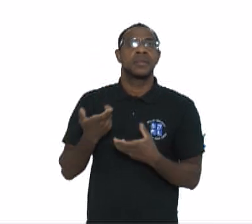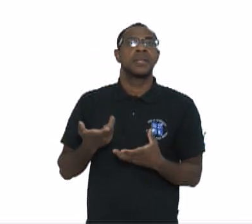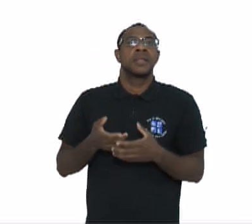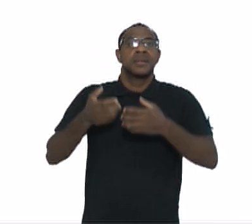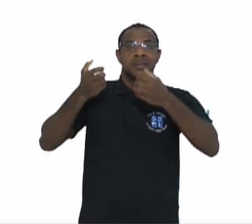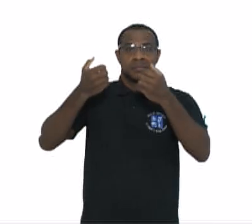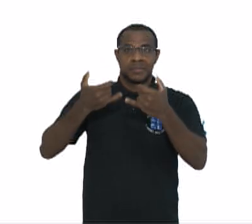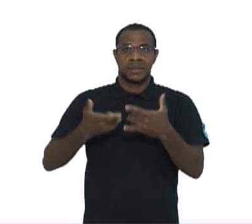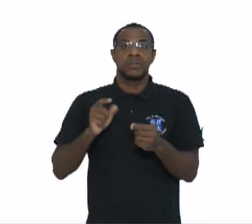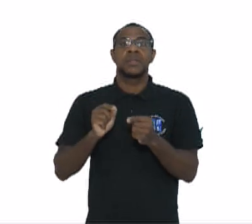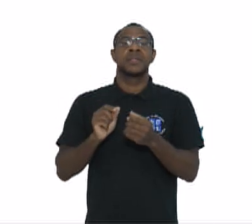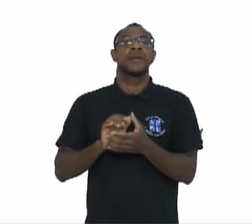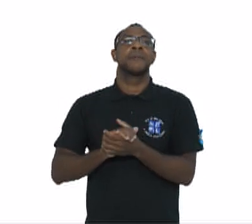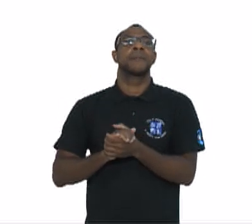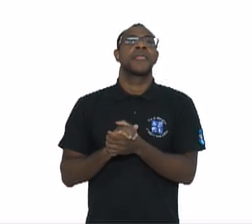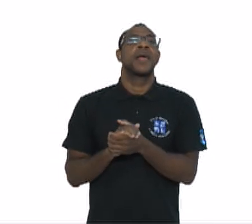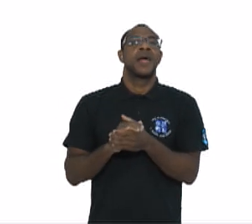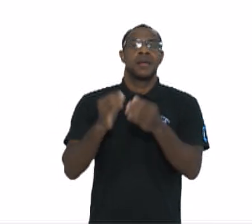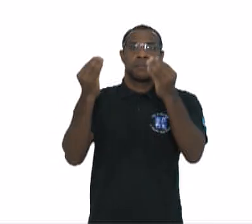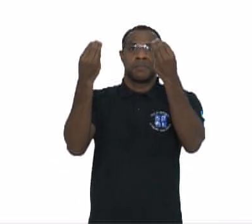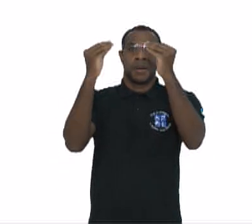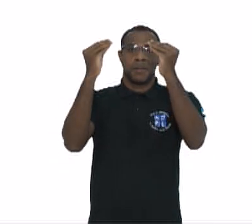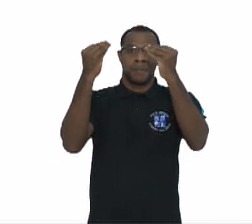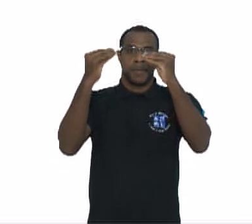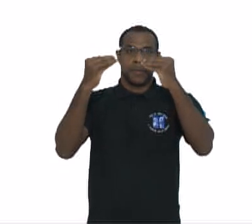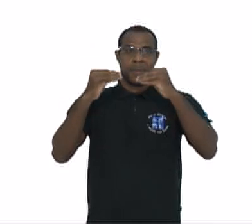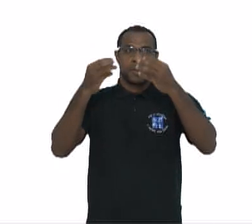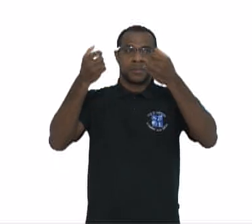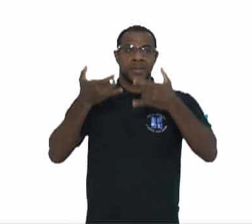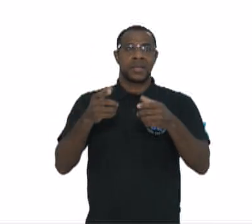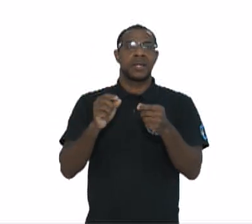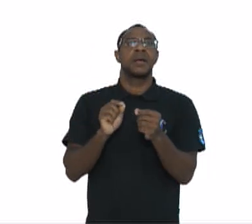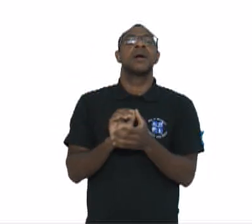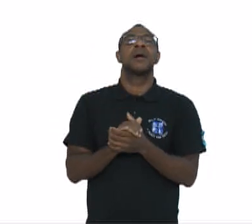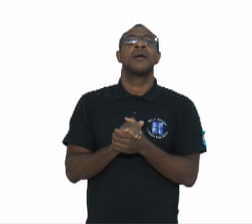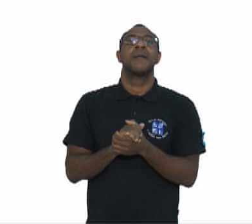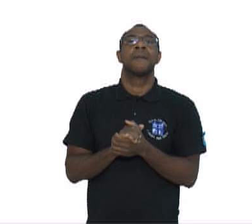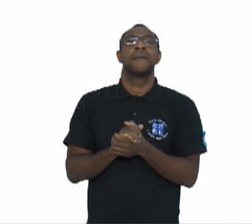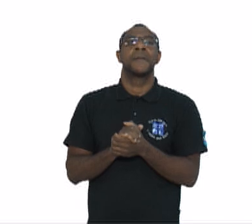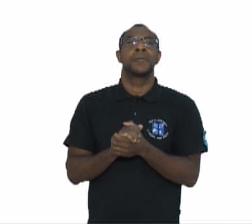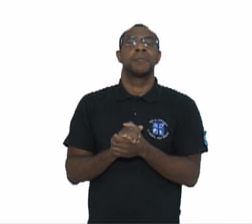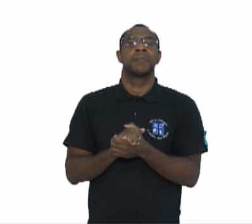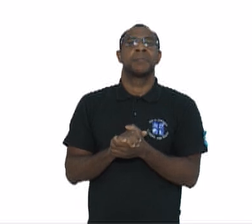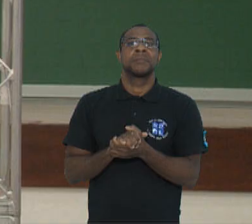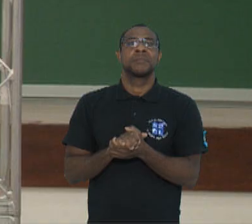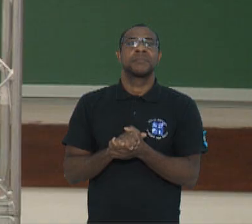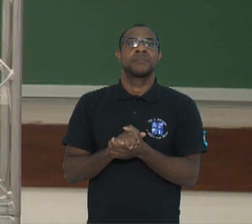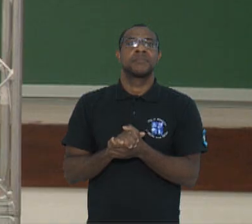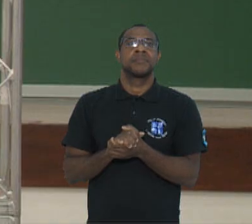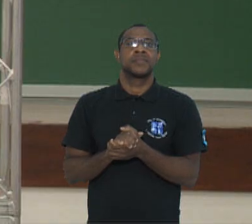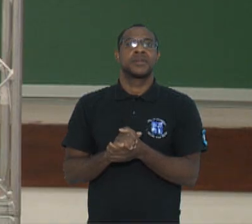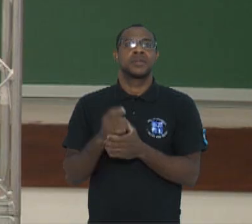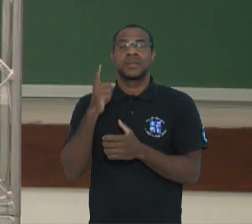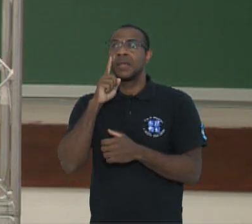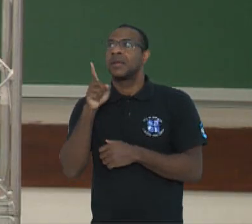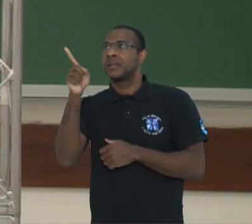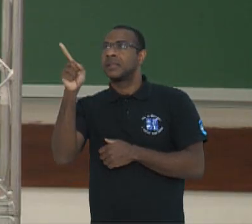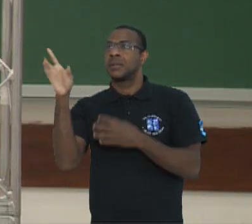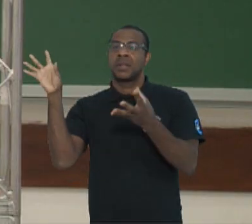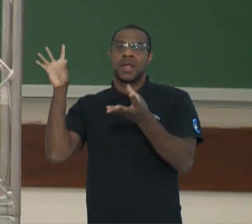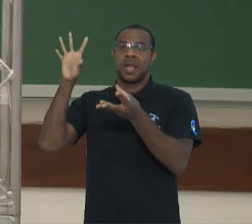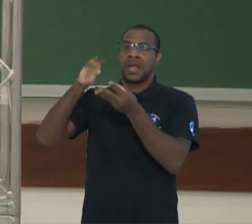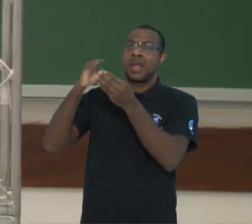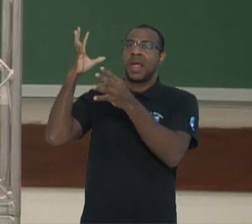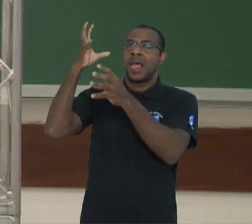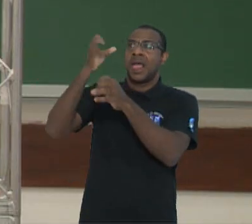modais, nós falamos de comic strips e postcards, e olha, gente, tá aí uma ideia legal,